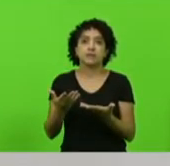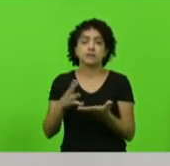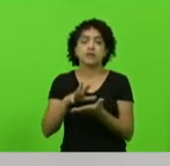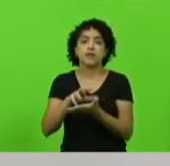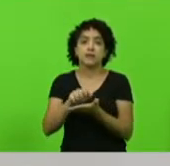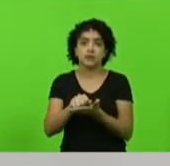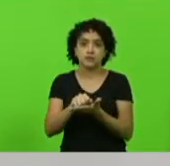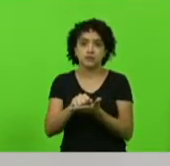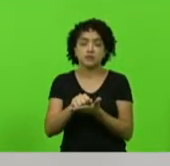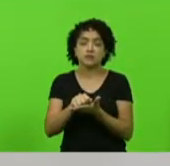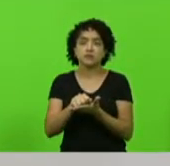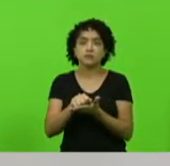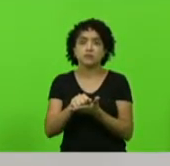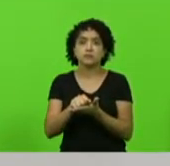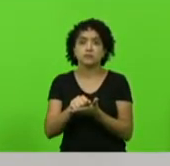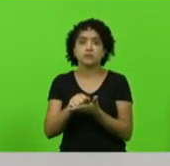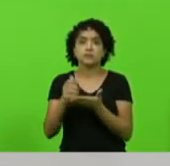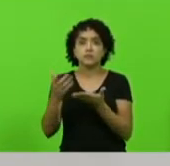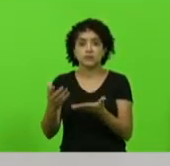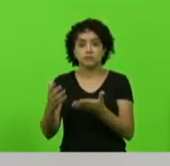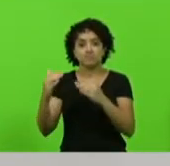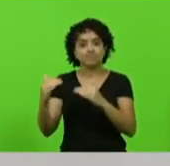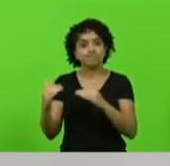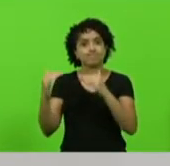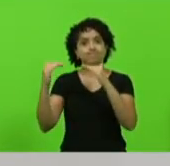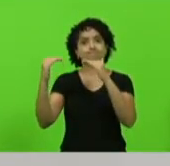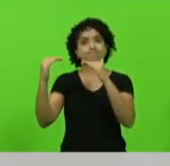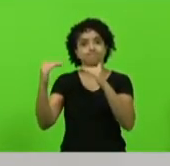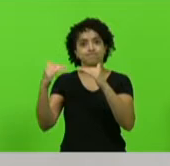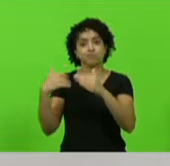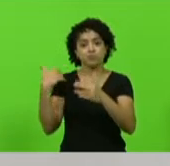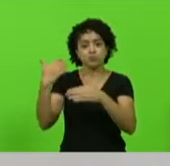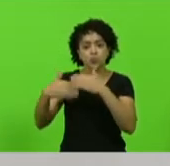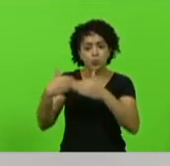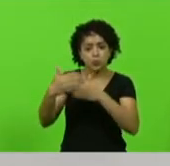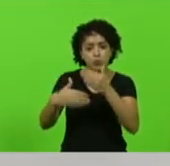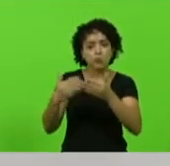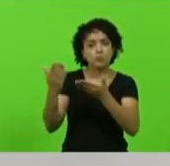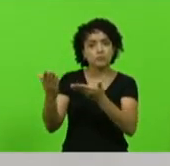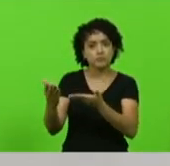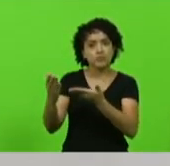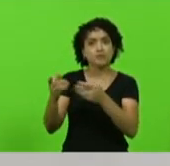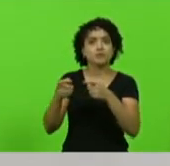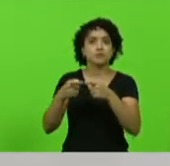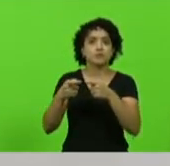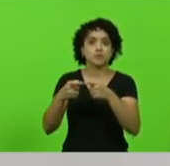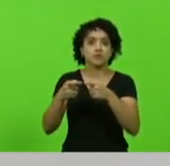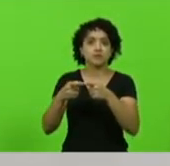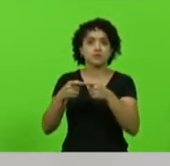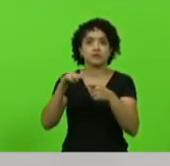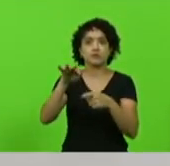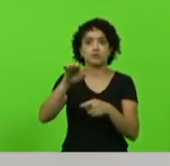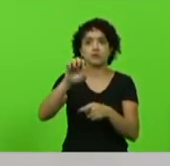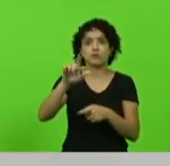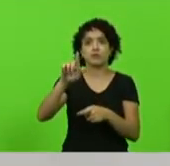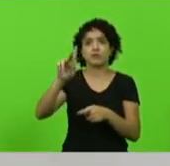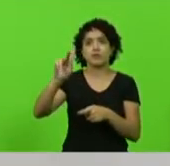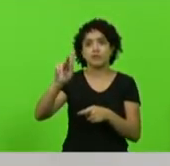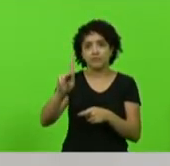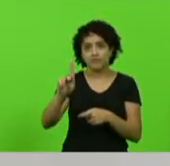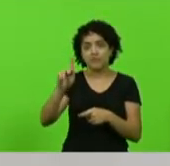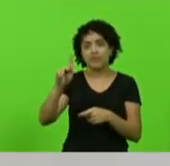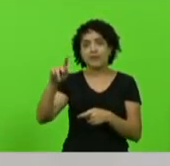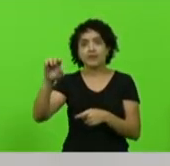registrado o enaltecimento da trajetória do Dr. Felipe Felício, a quem, em